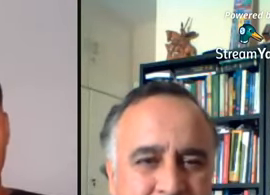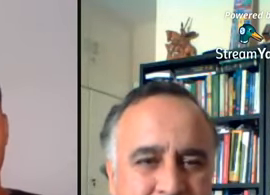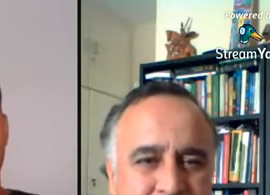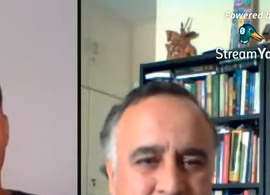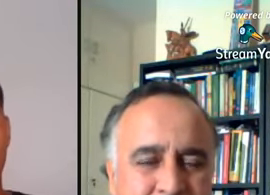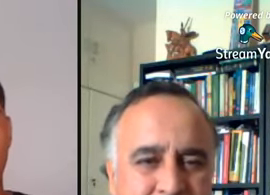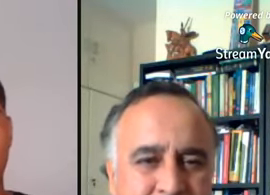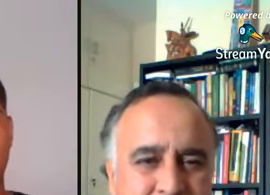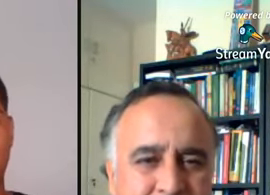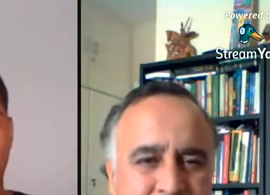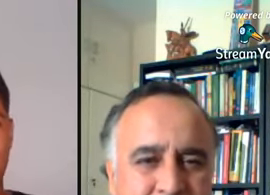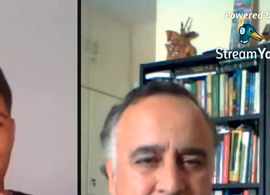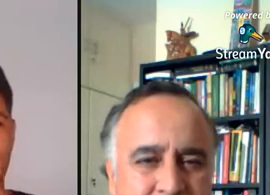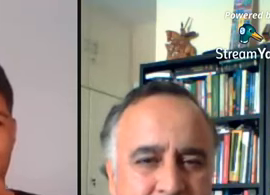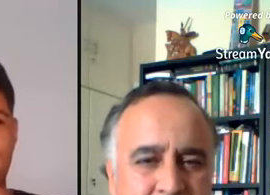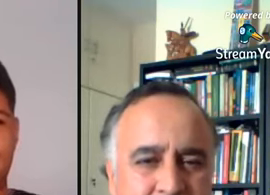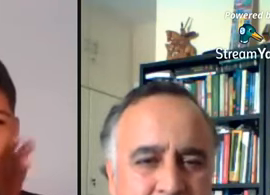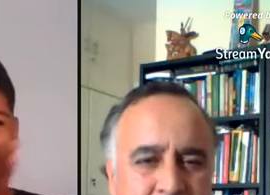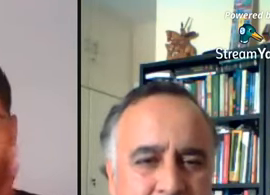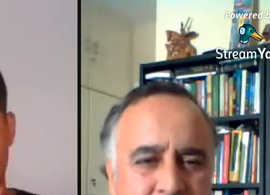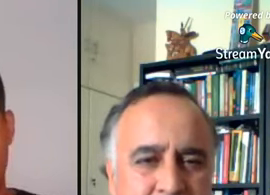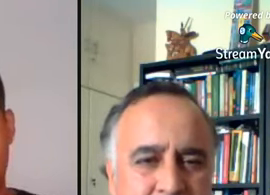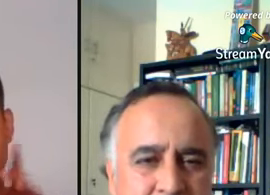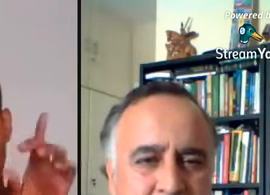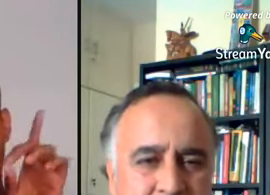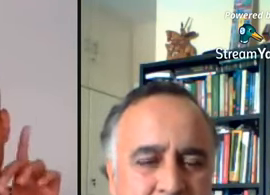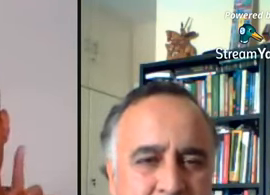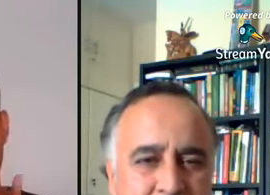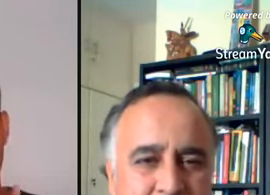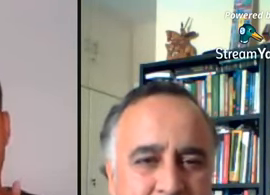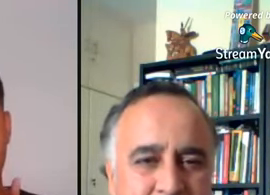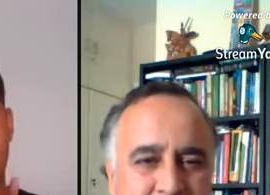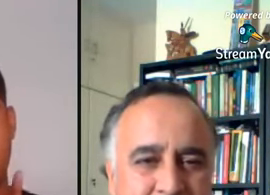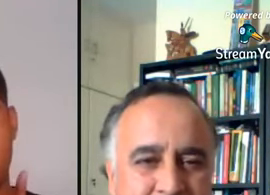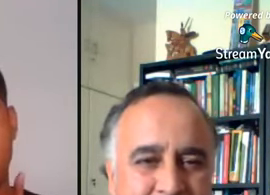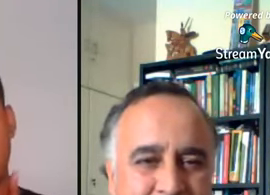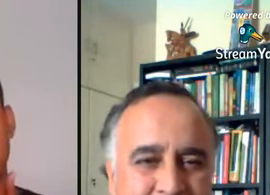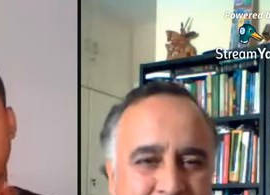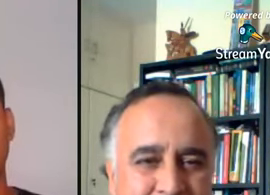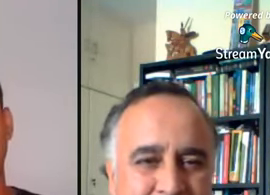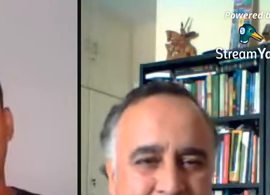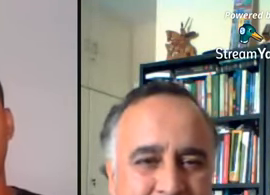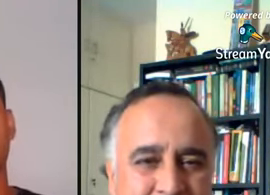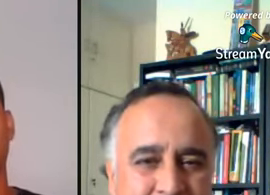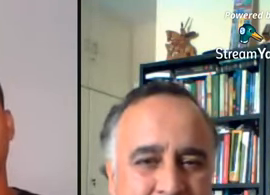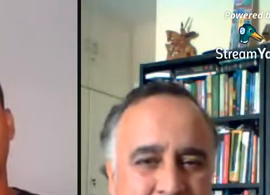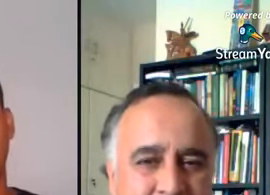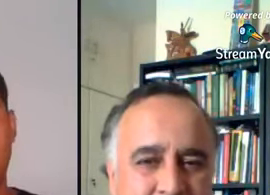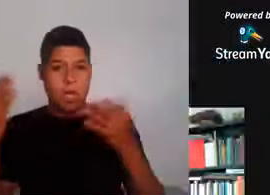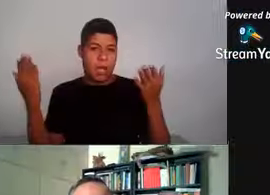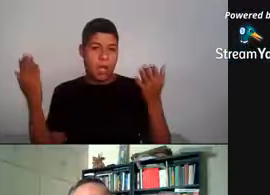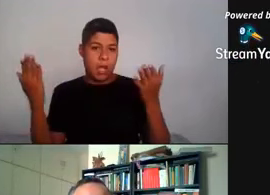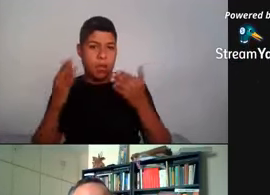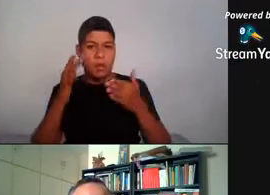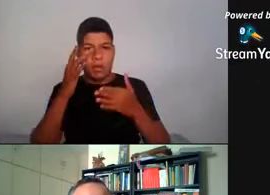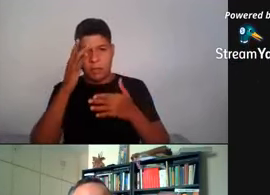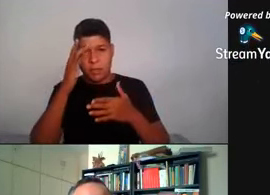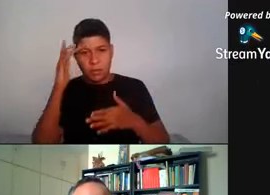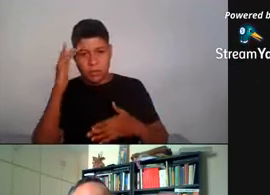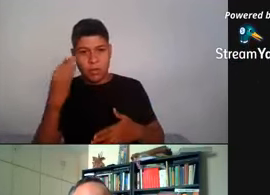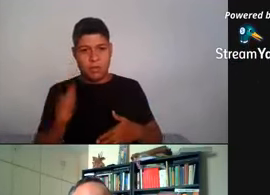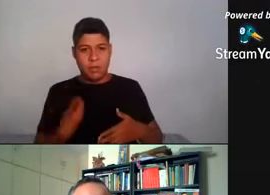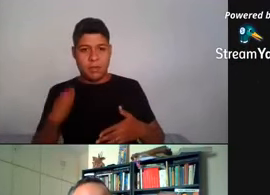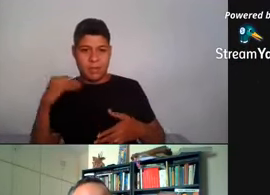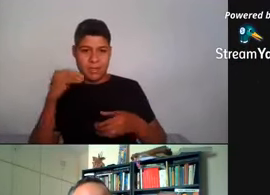da pessoa com deficiência, historicamente. Pode pensar aí nos nomes historicamente. Agora, muitos deles já nem estão mais aqui com a